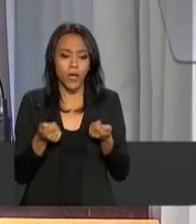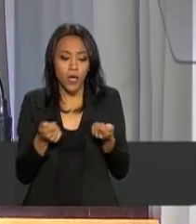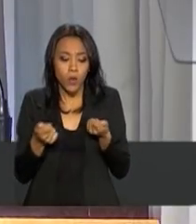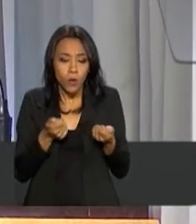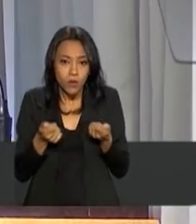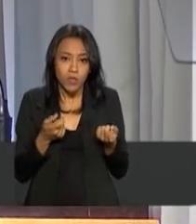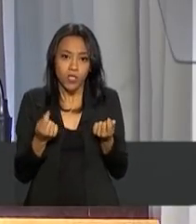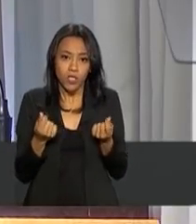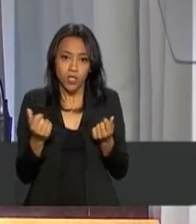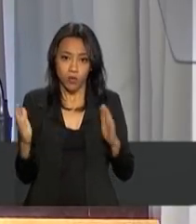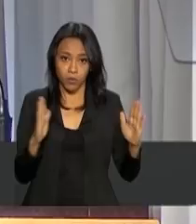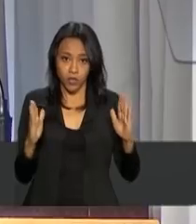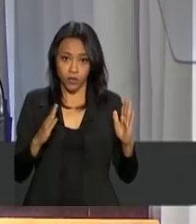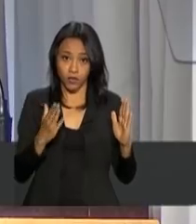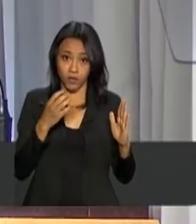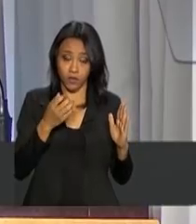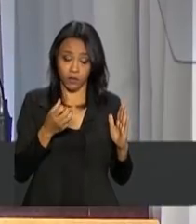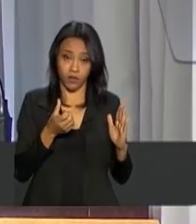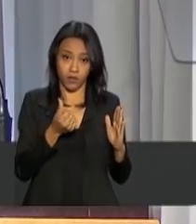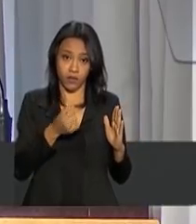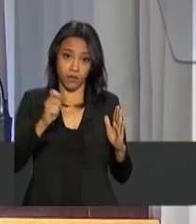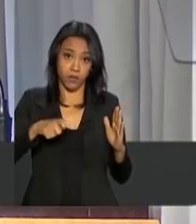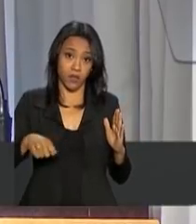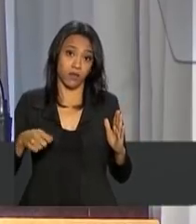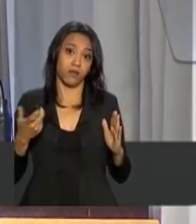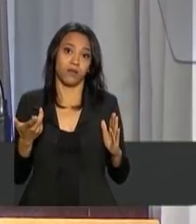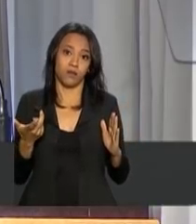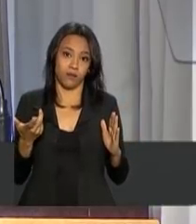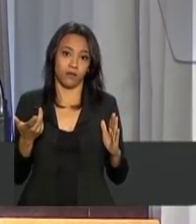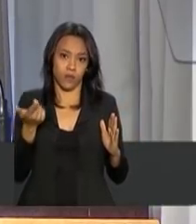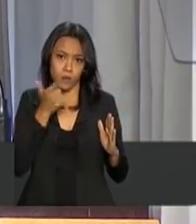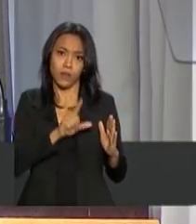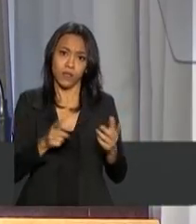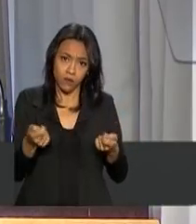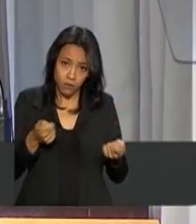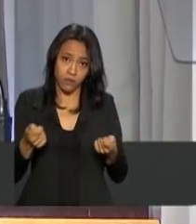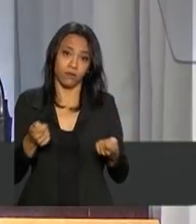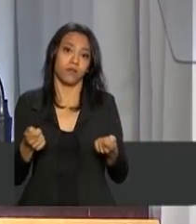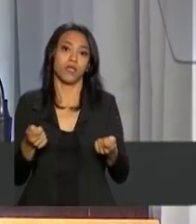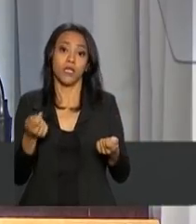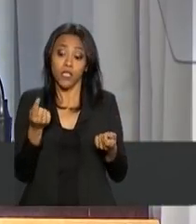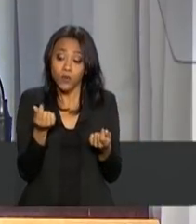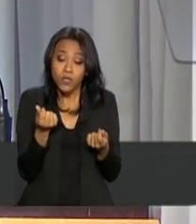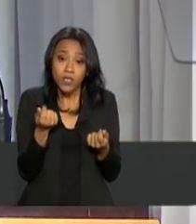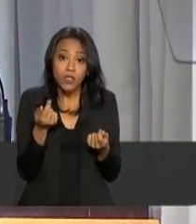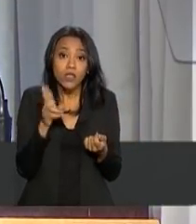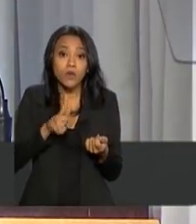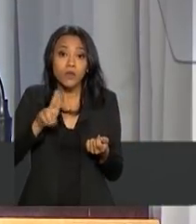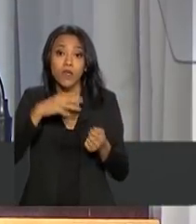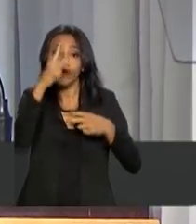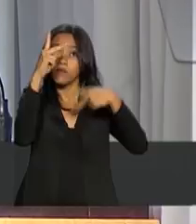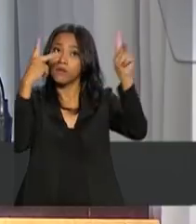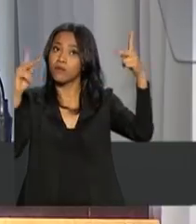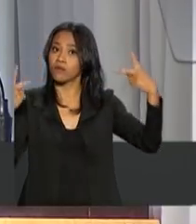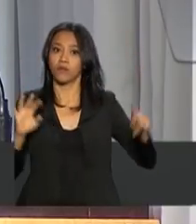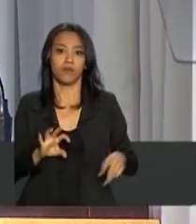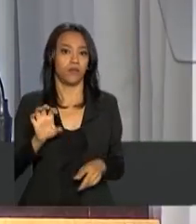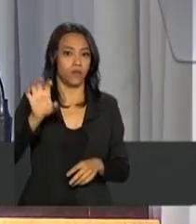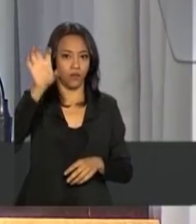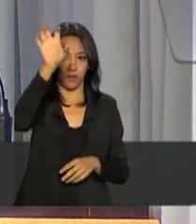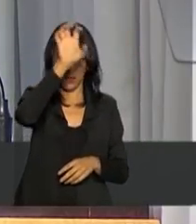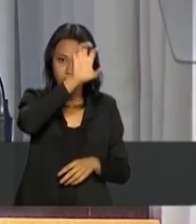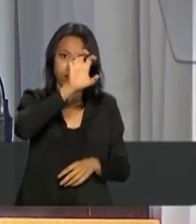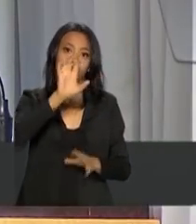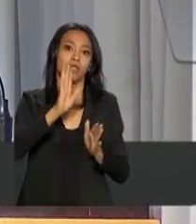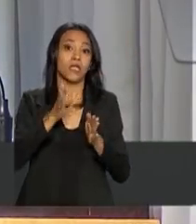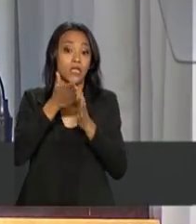3 bilhões de reais, que investiram no próprio Estado. Não é? Repactuamos a dívida. E quando, a partir de